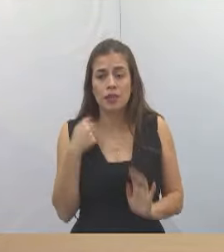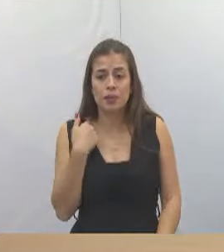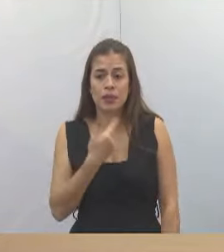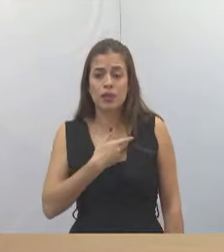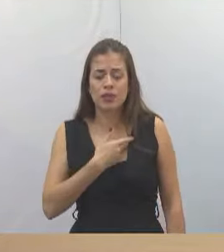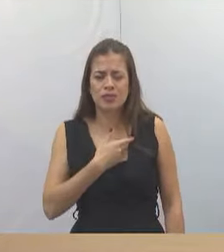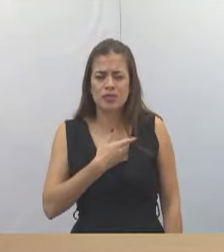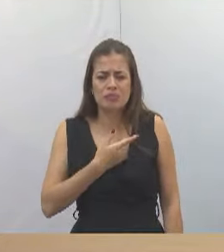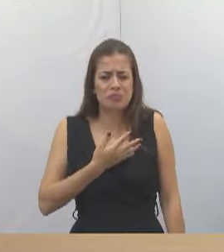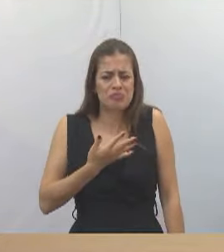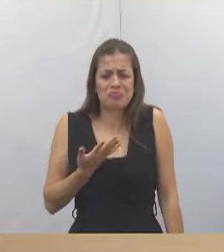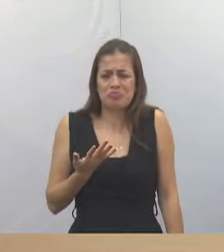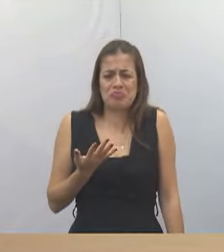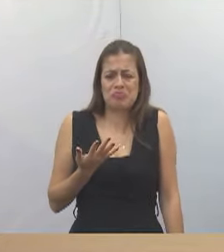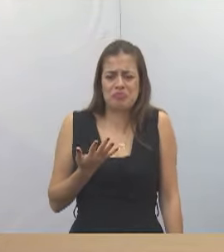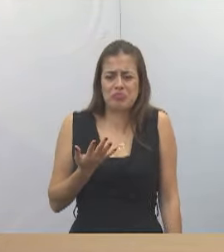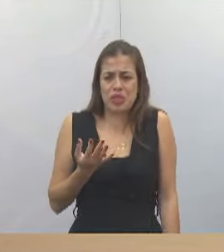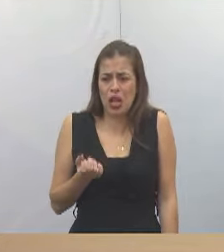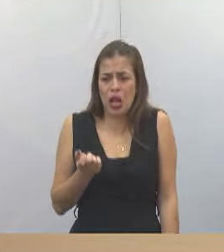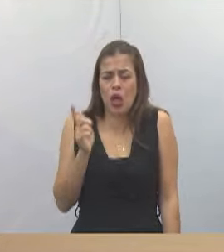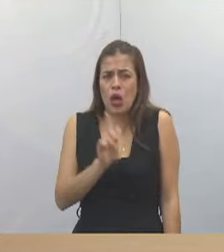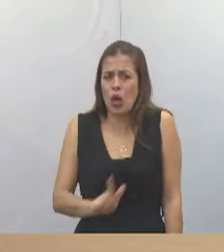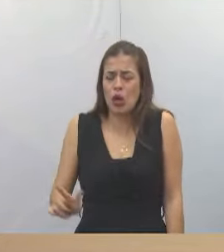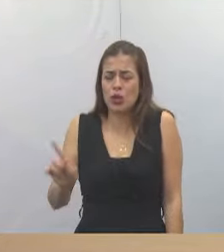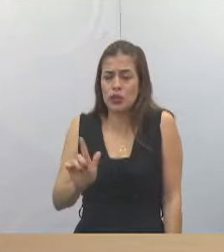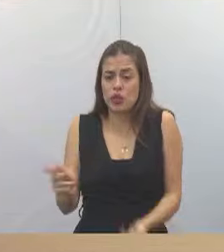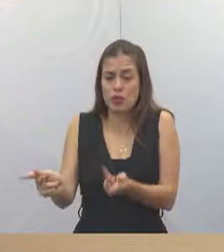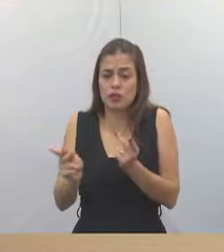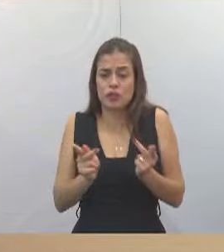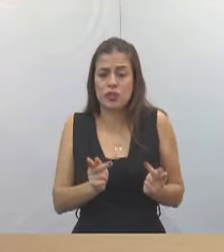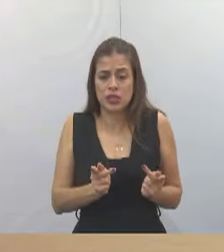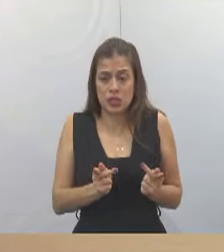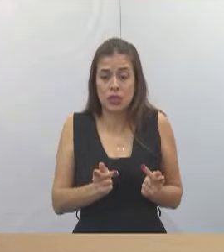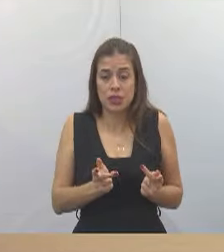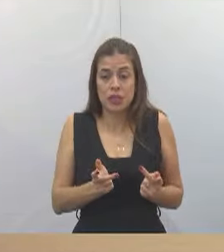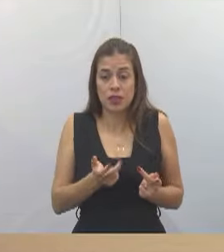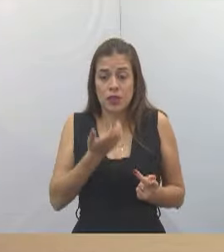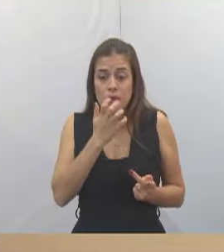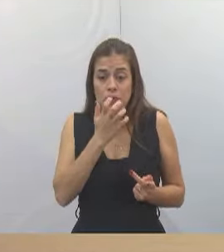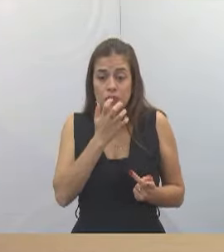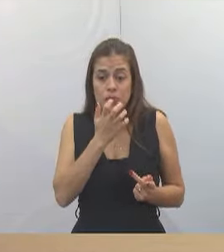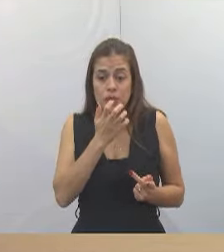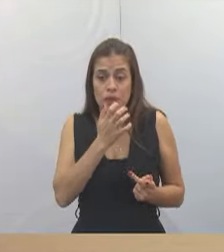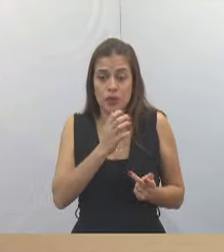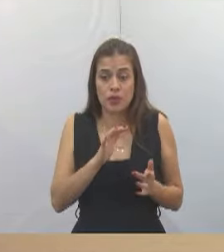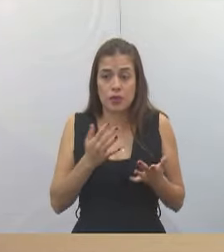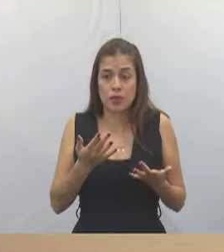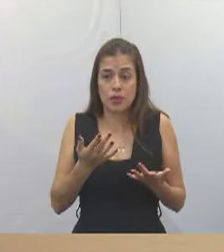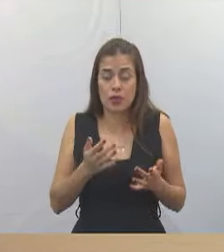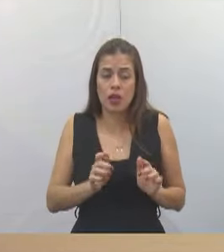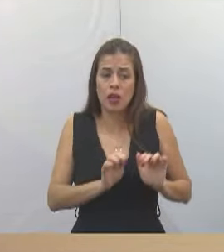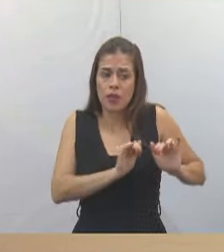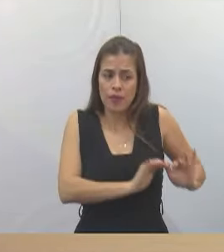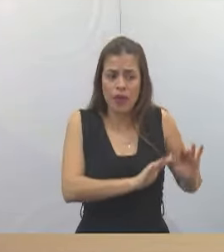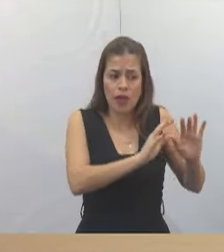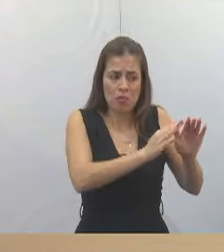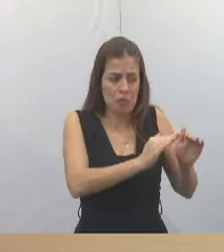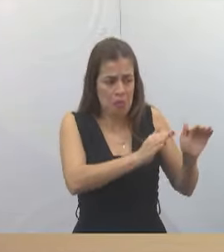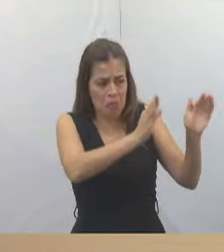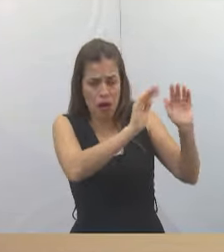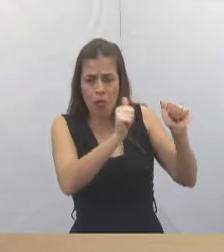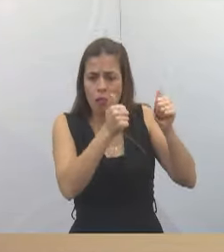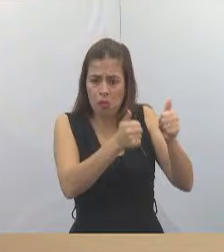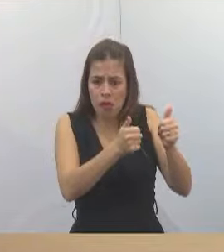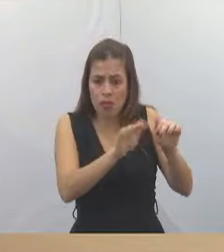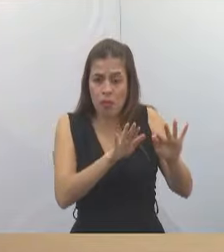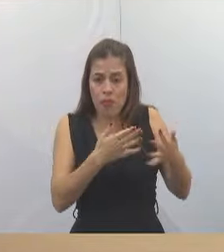coisa tão óbvia, né? Às vezes, lógico, recebe uma visita, pode deixar o cachorro na varanda, mas deixar, às vezes, o